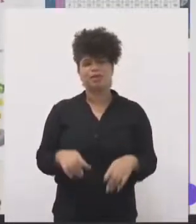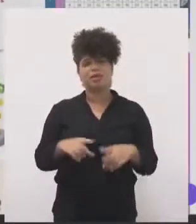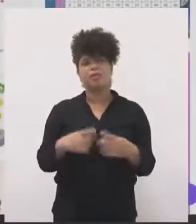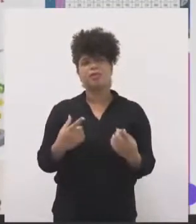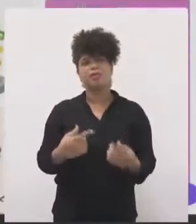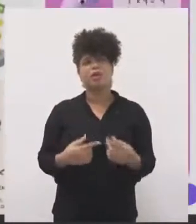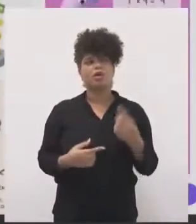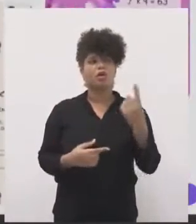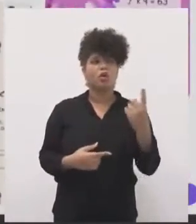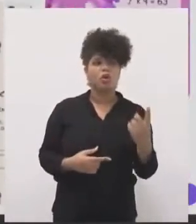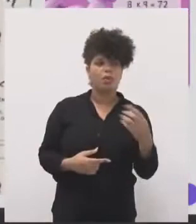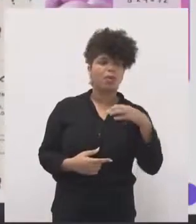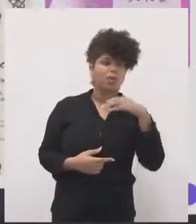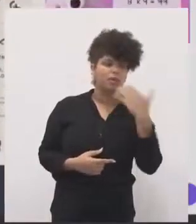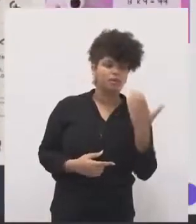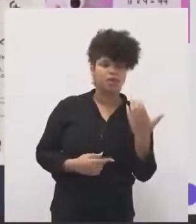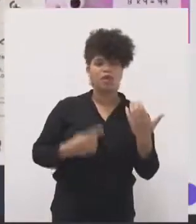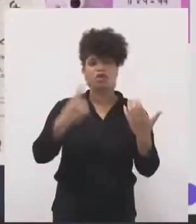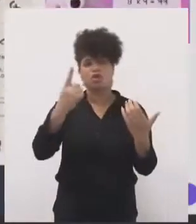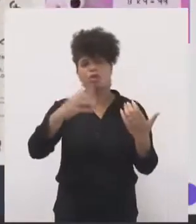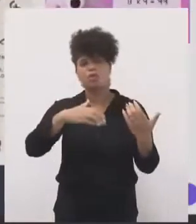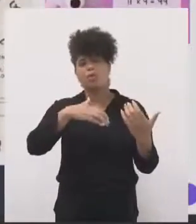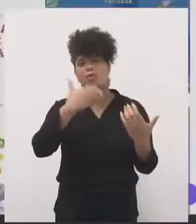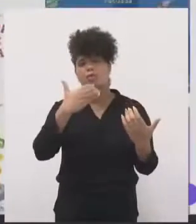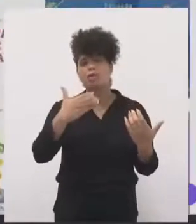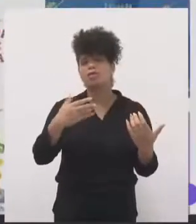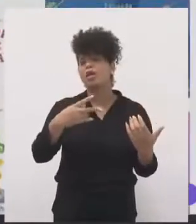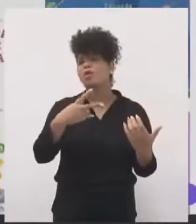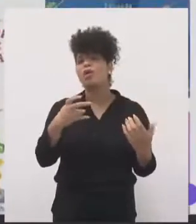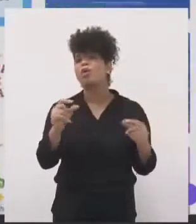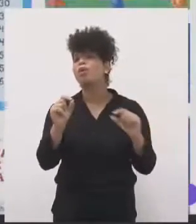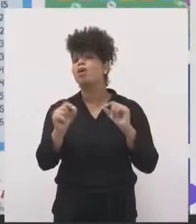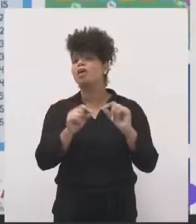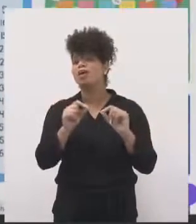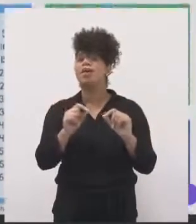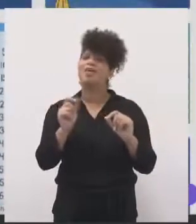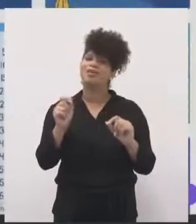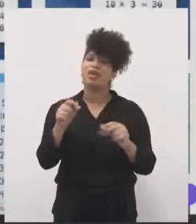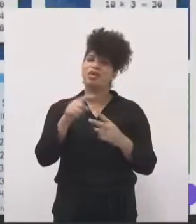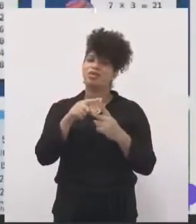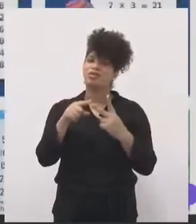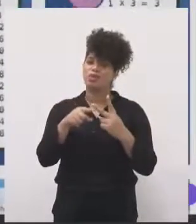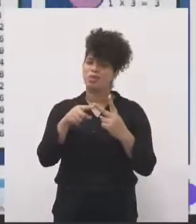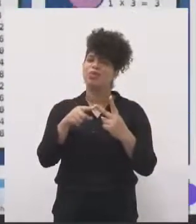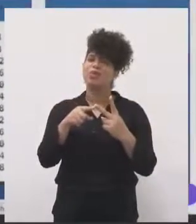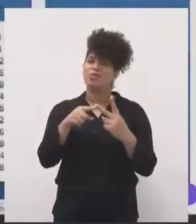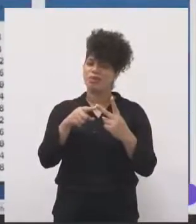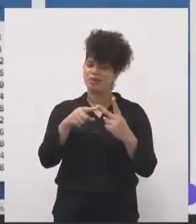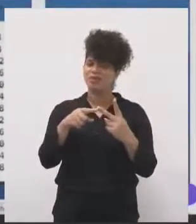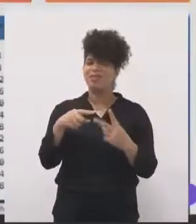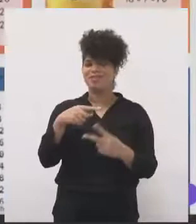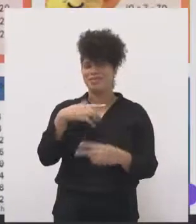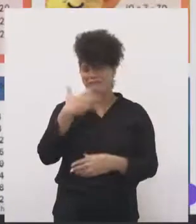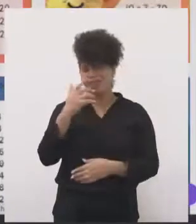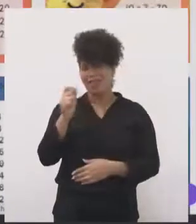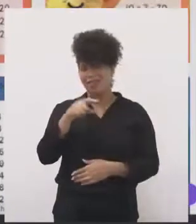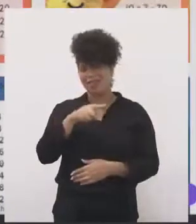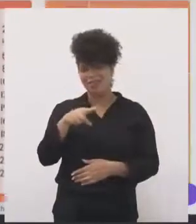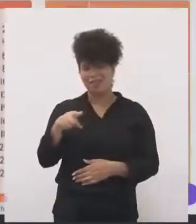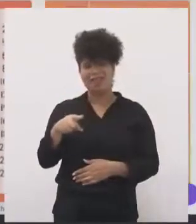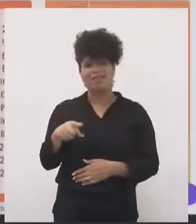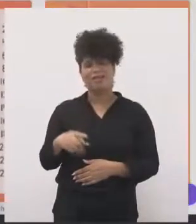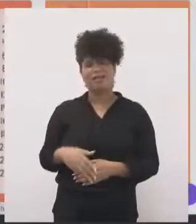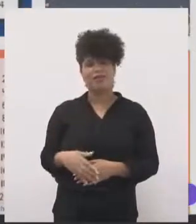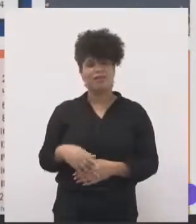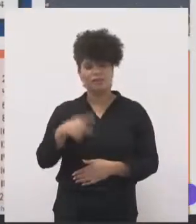mais uma maçã e o aluno colocar quanto que dá. Então, tem muita coisa legal que dá para fazer, tá? Então, o que eu vou explorar aqui com